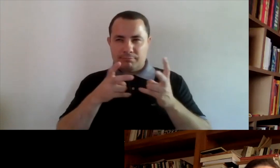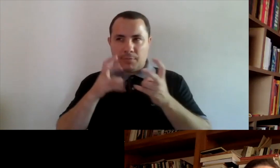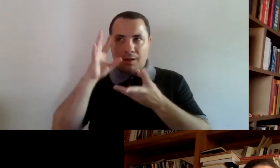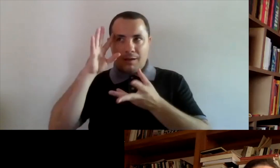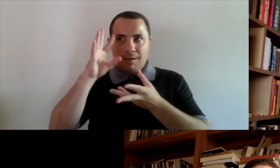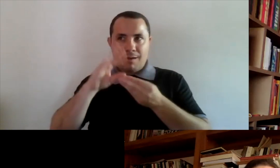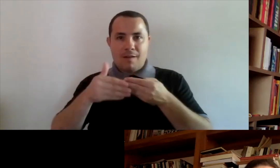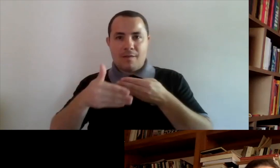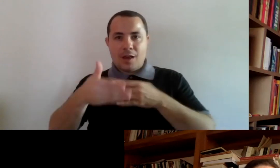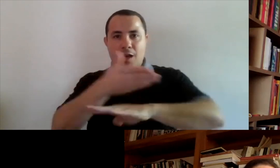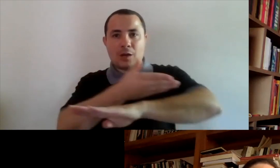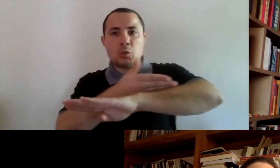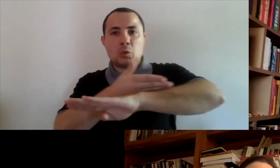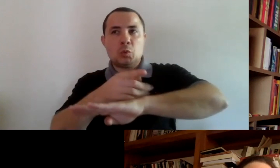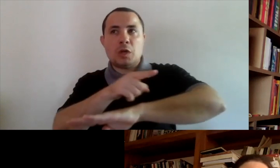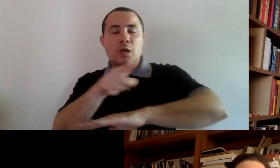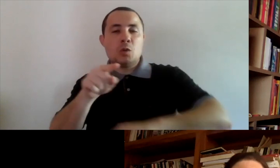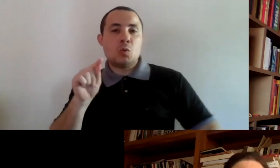dos escritores,